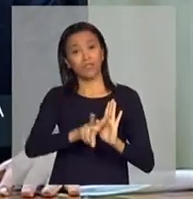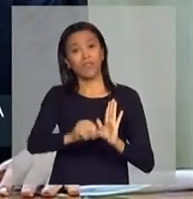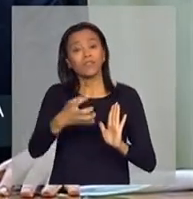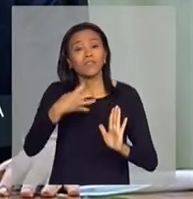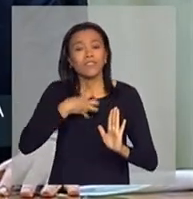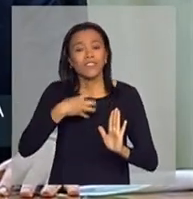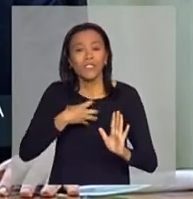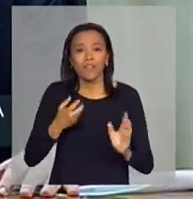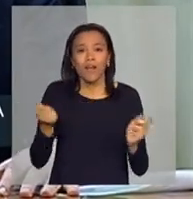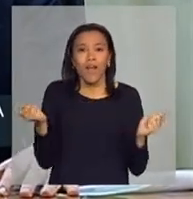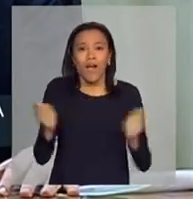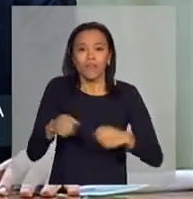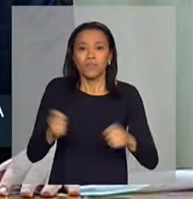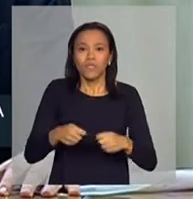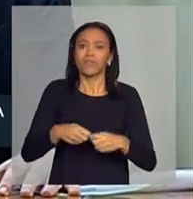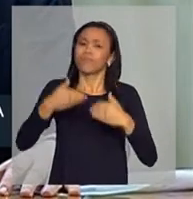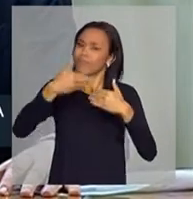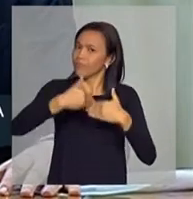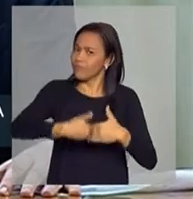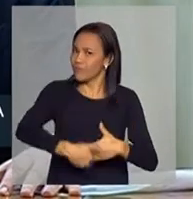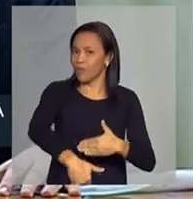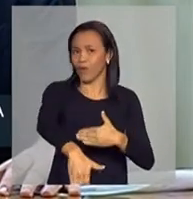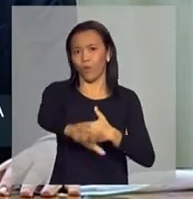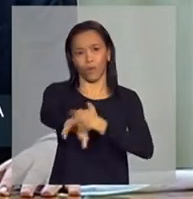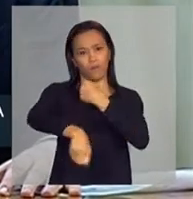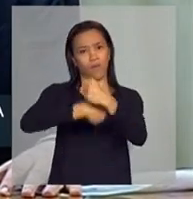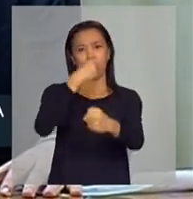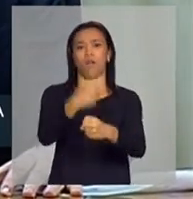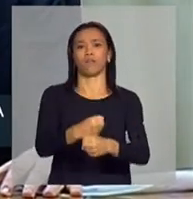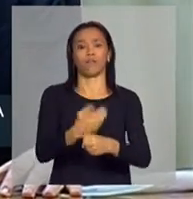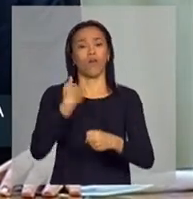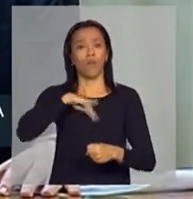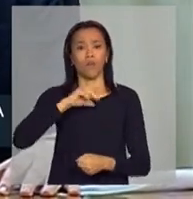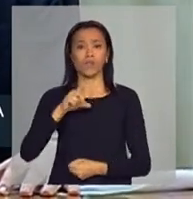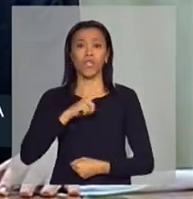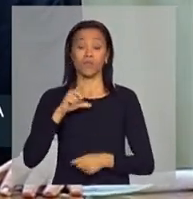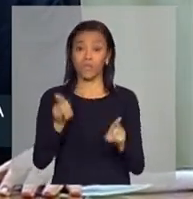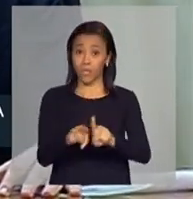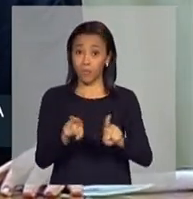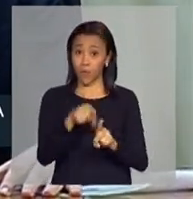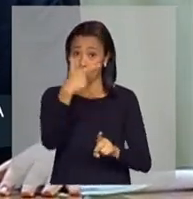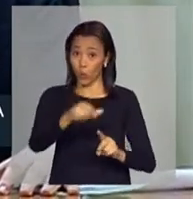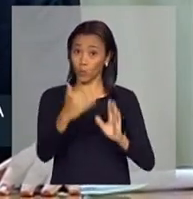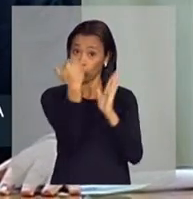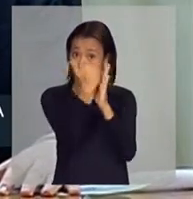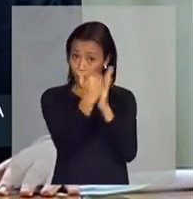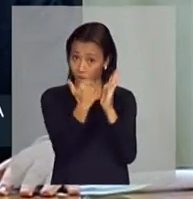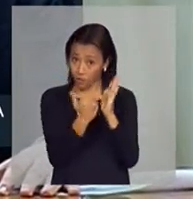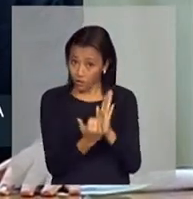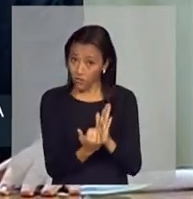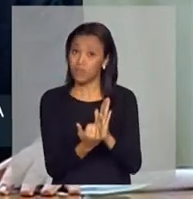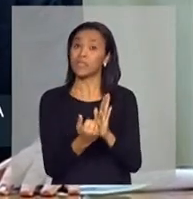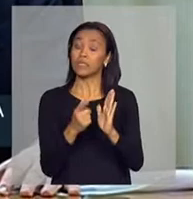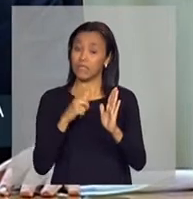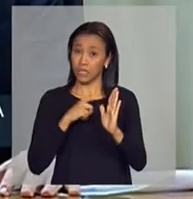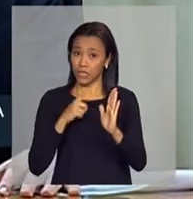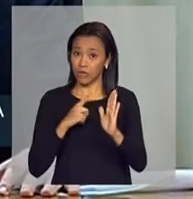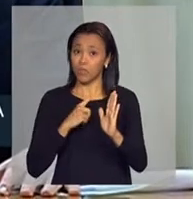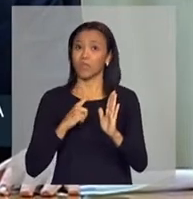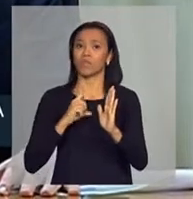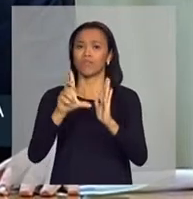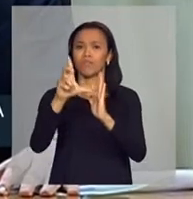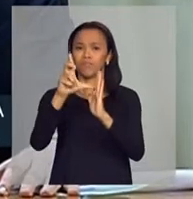se sentir se fazer assistir ao longo do ano nós estamos fazendo nós temos um programa de desonerações né que isto vai